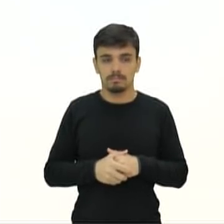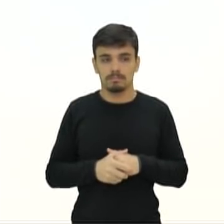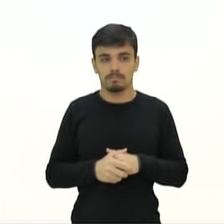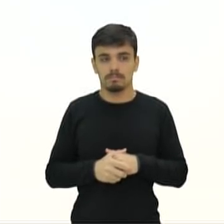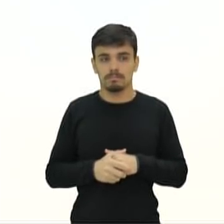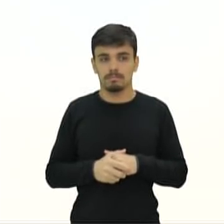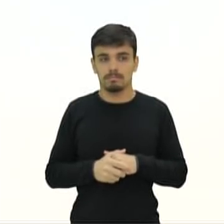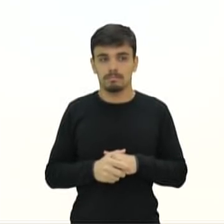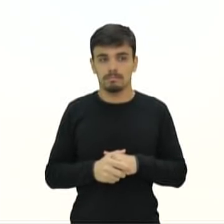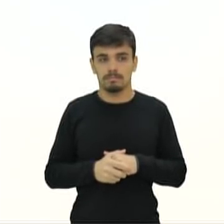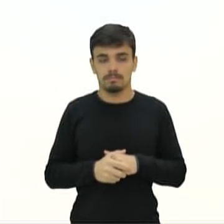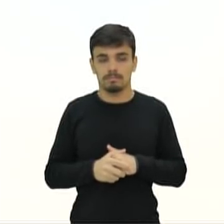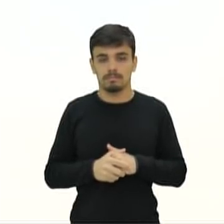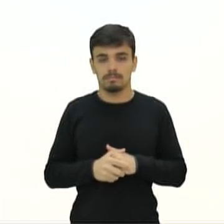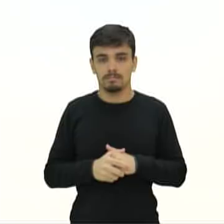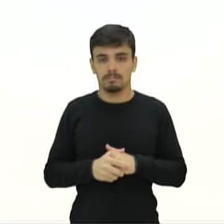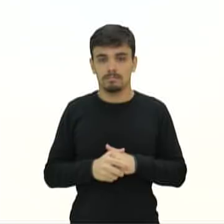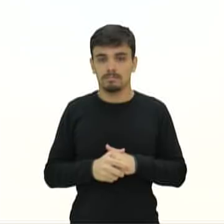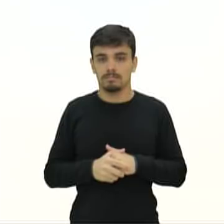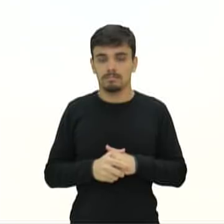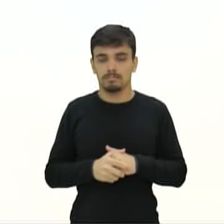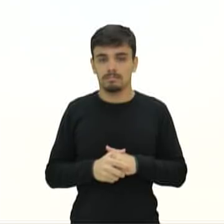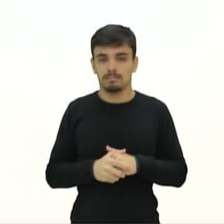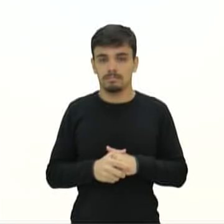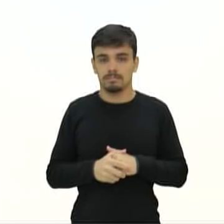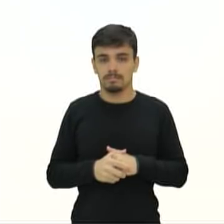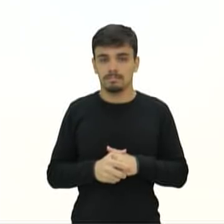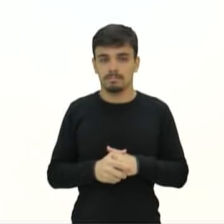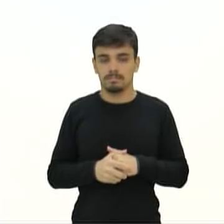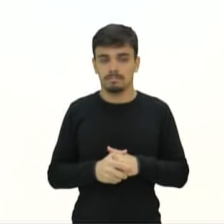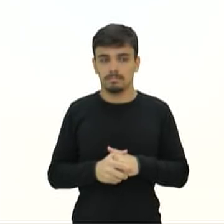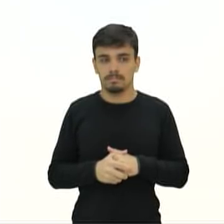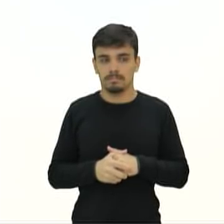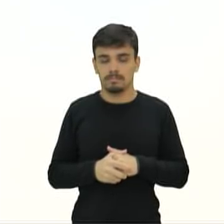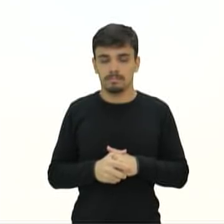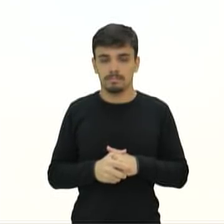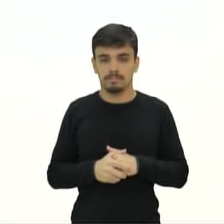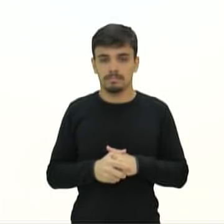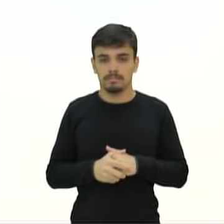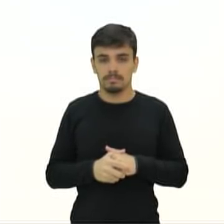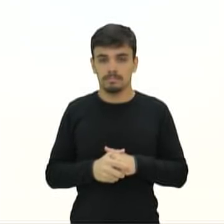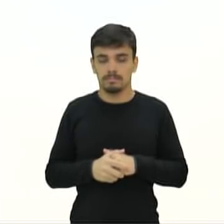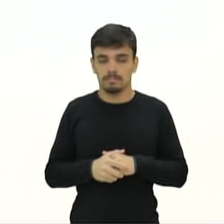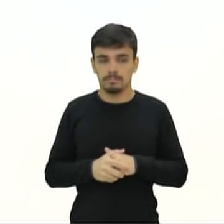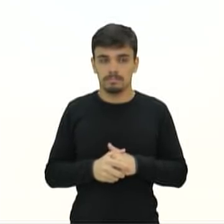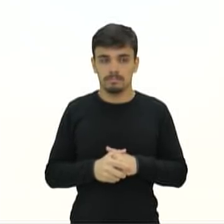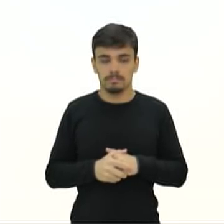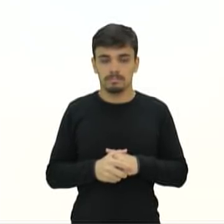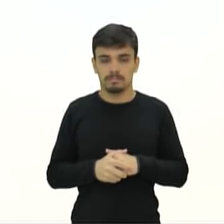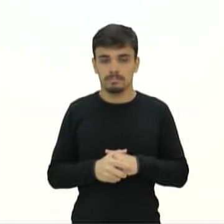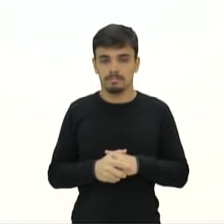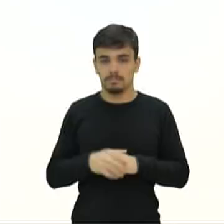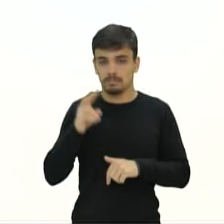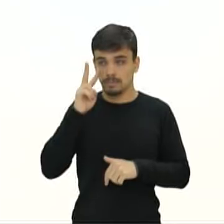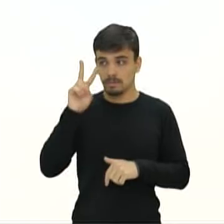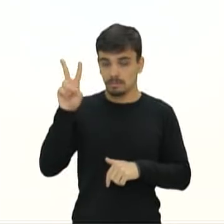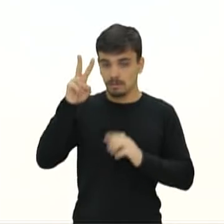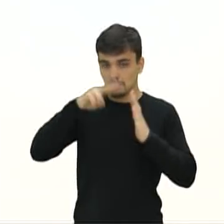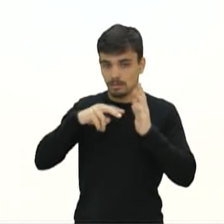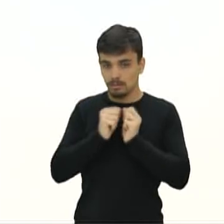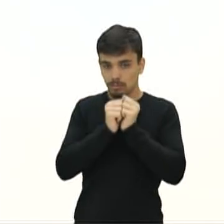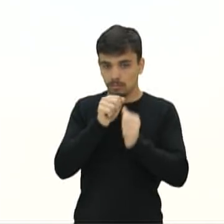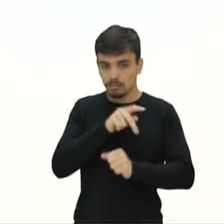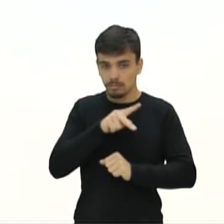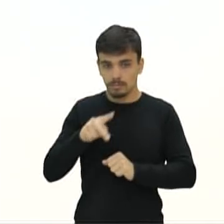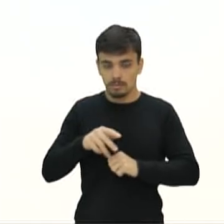I'm so boring, she must hate me. A man who actually listened to me, I